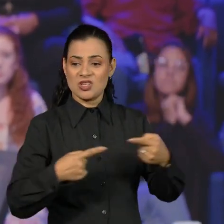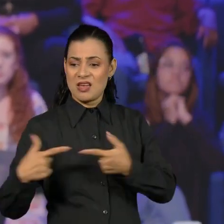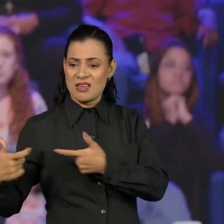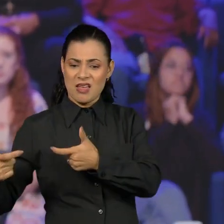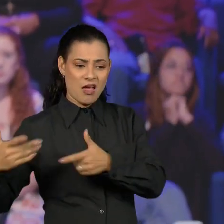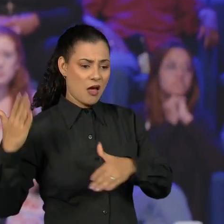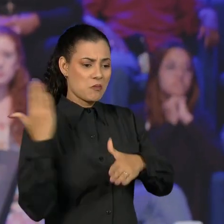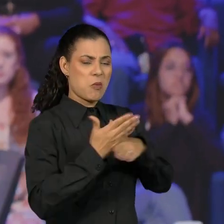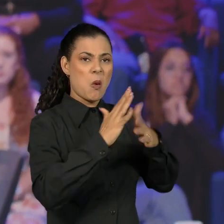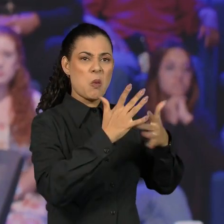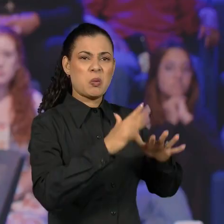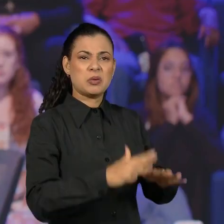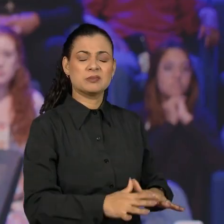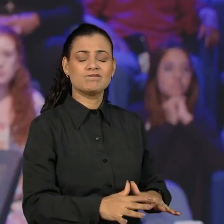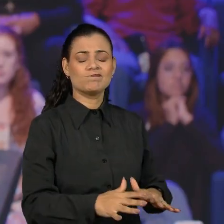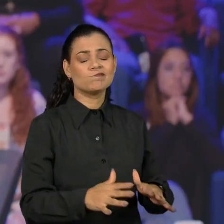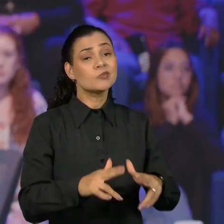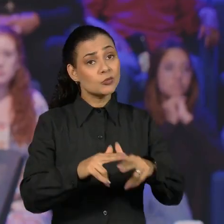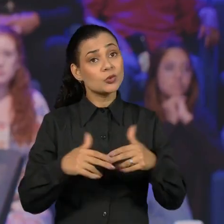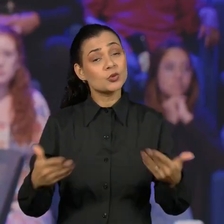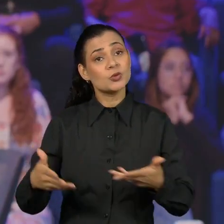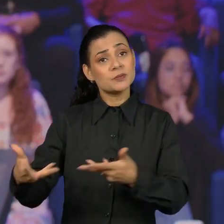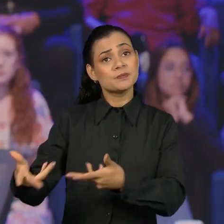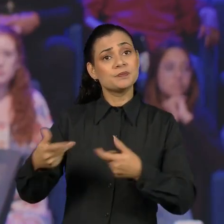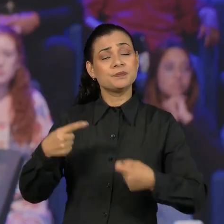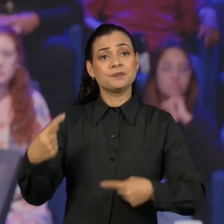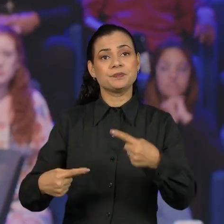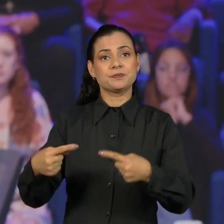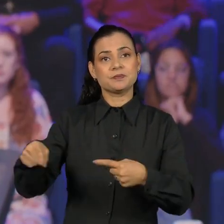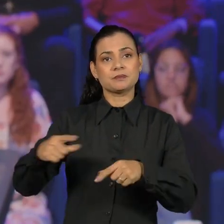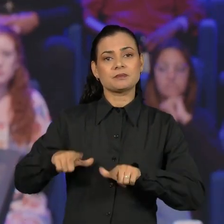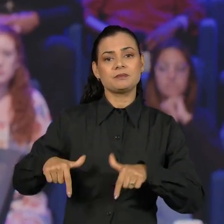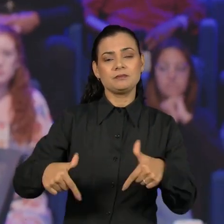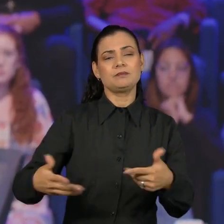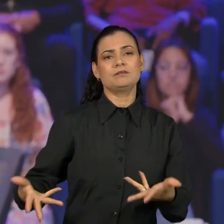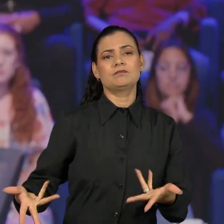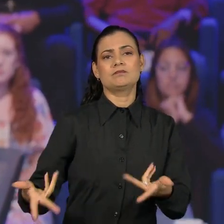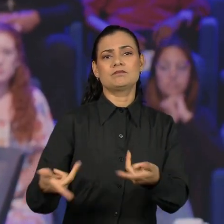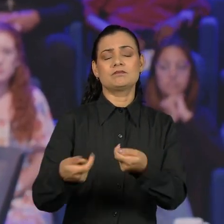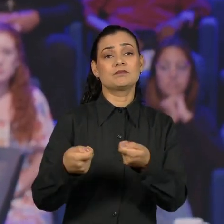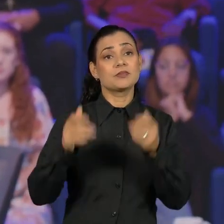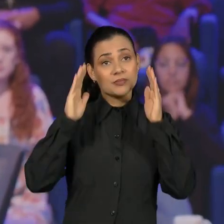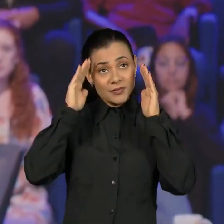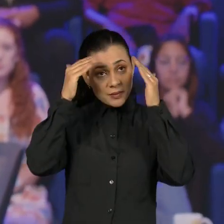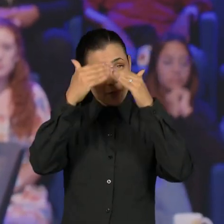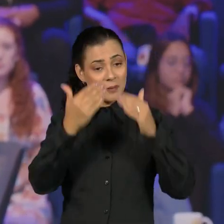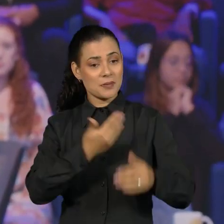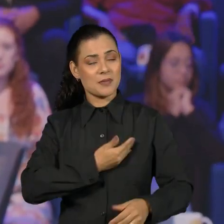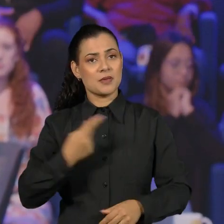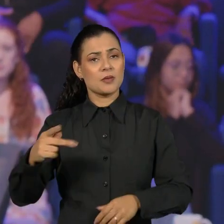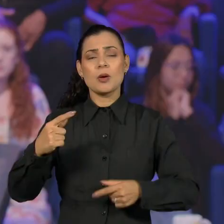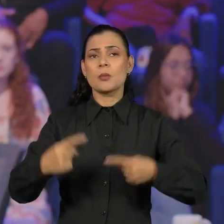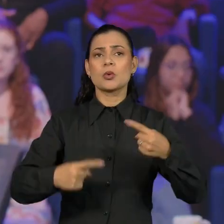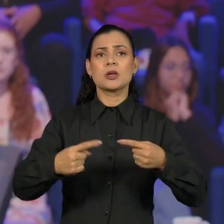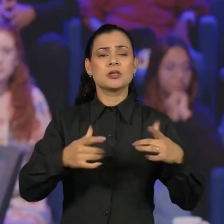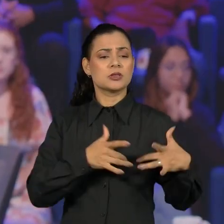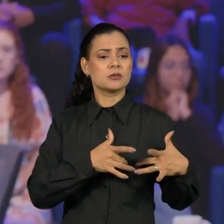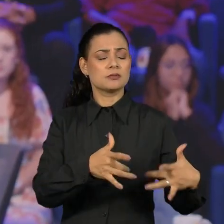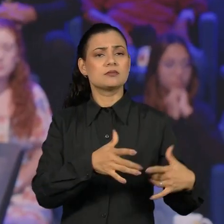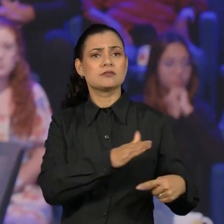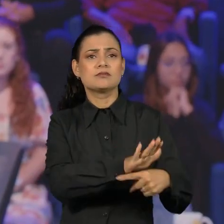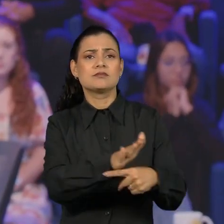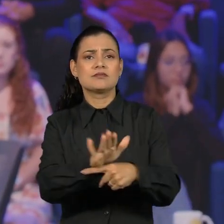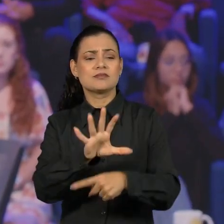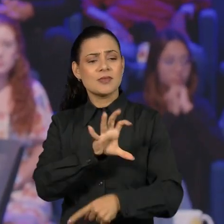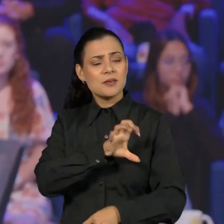recebemos um político que vive na sua vida a excelência do que sonha o Papa. Uma política para a caridade, para